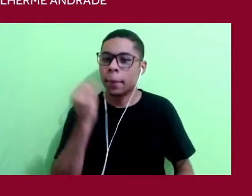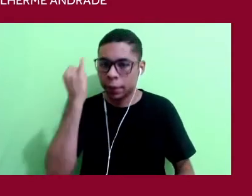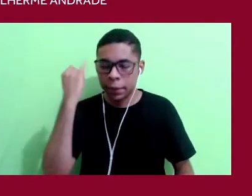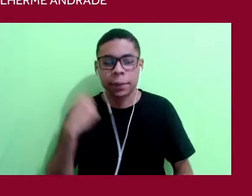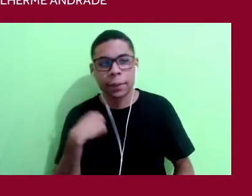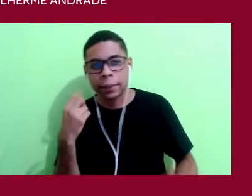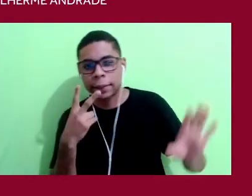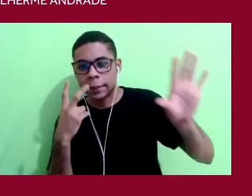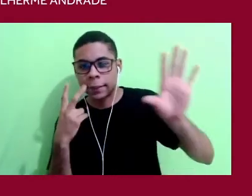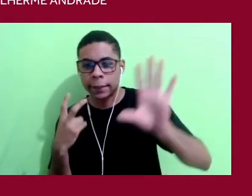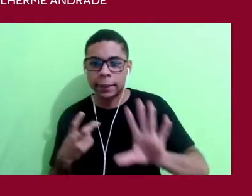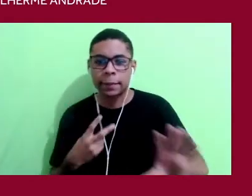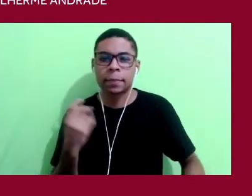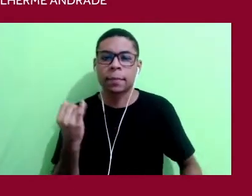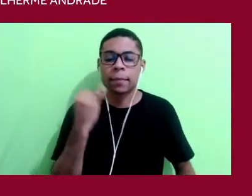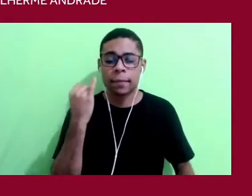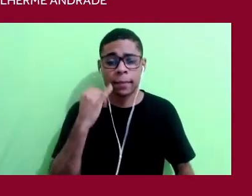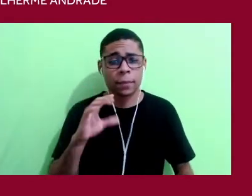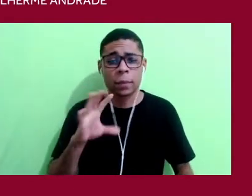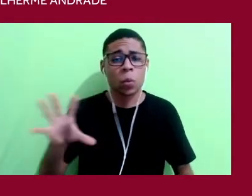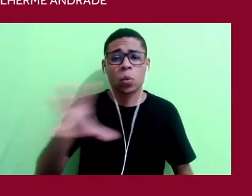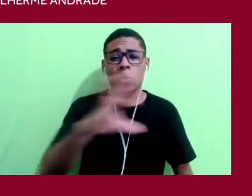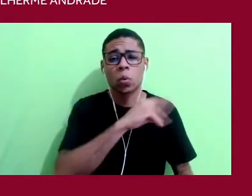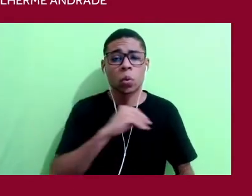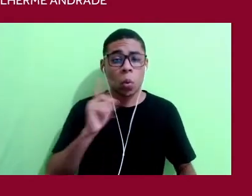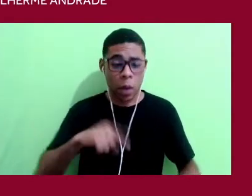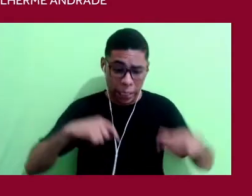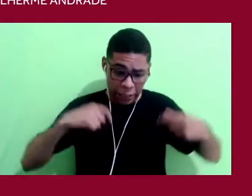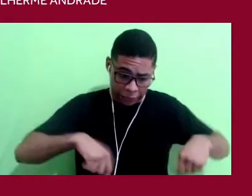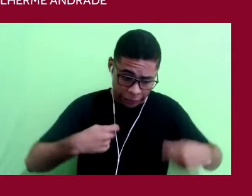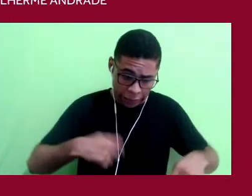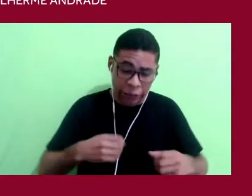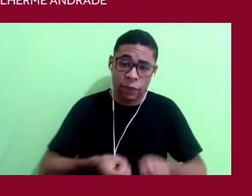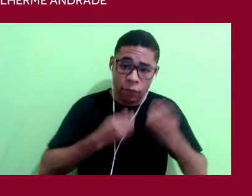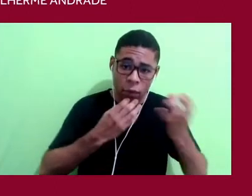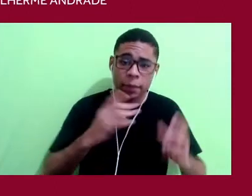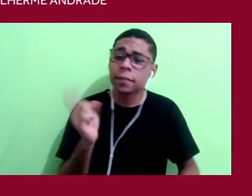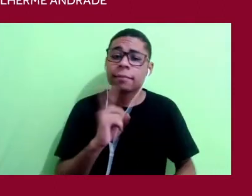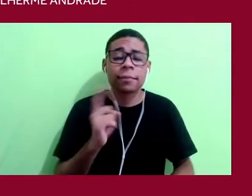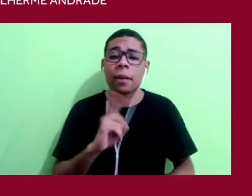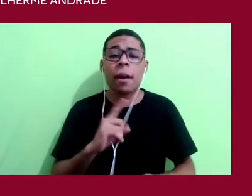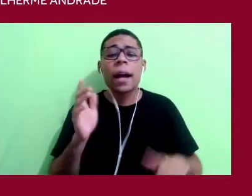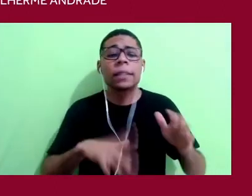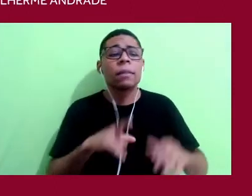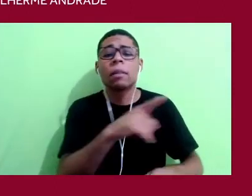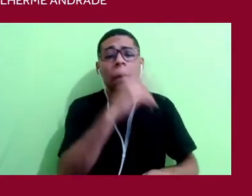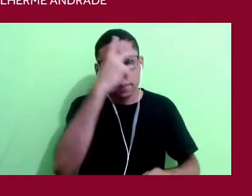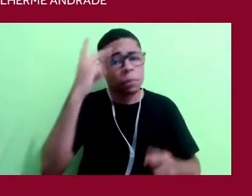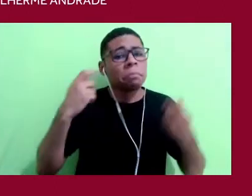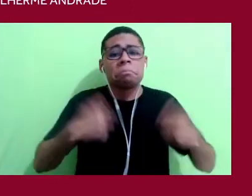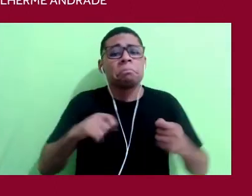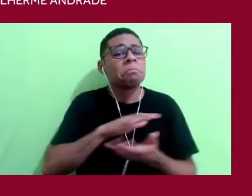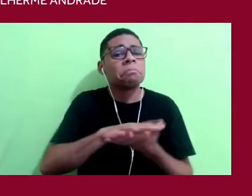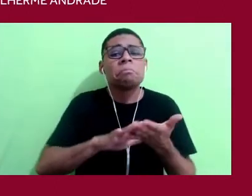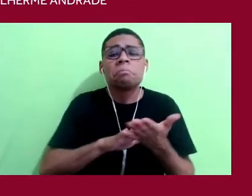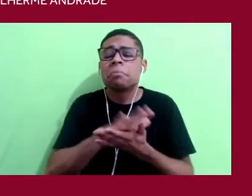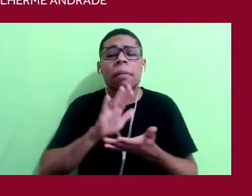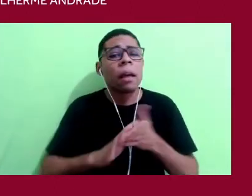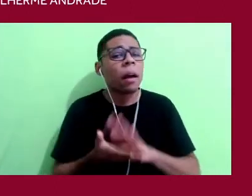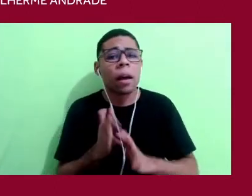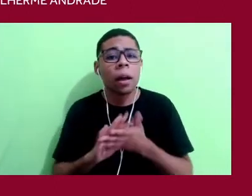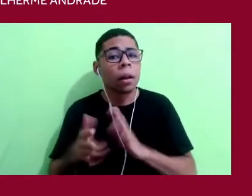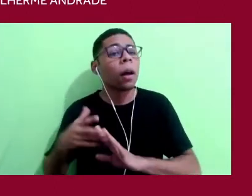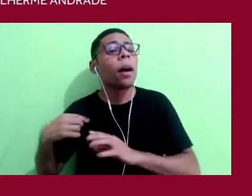perspectiva, que nem tudo é só necessidade informacional, existem também os gostos informacionais. Então, quando a